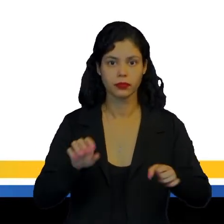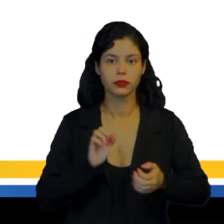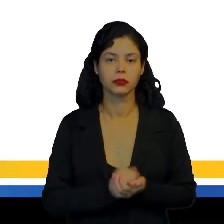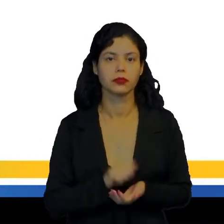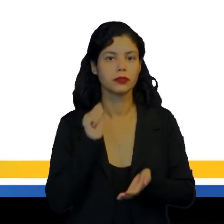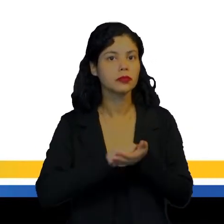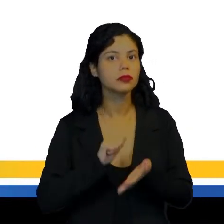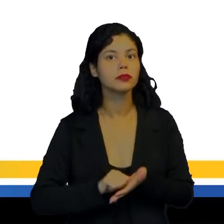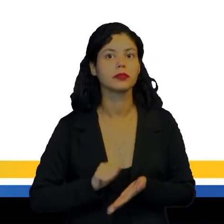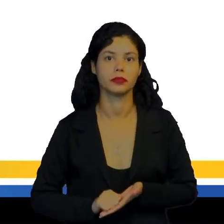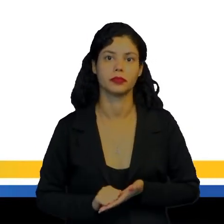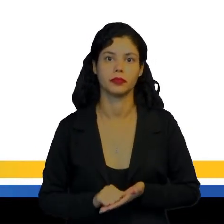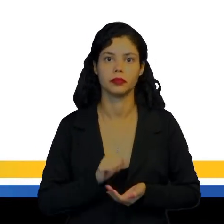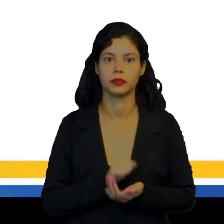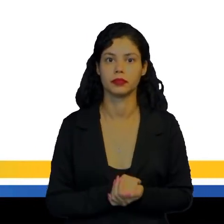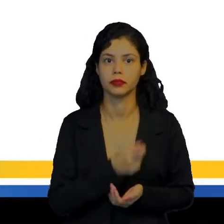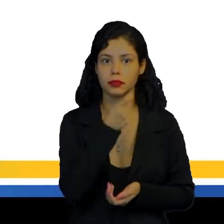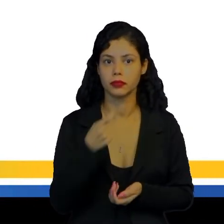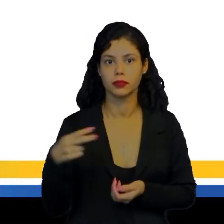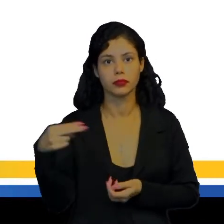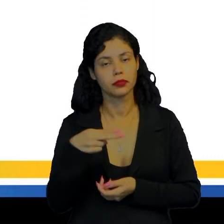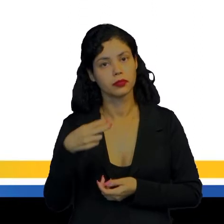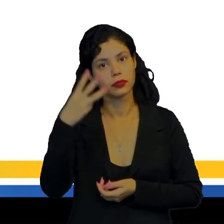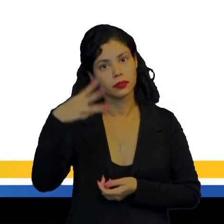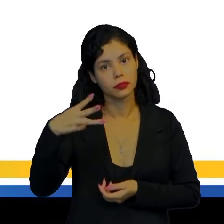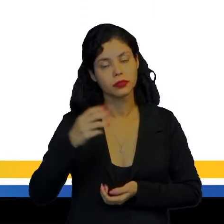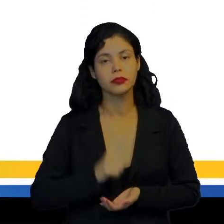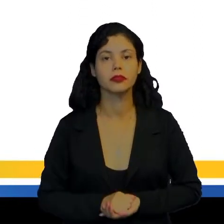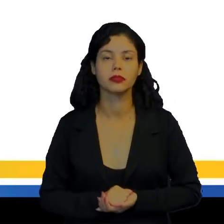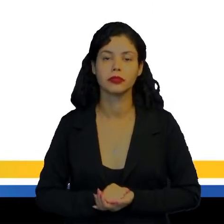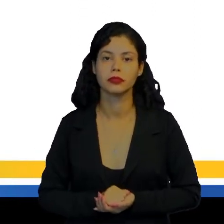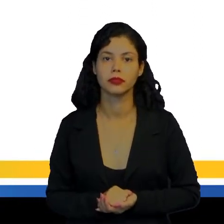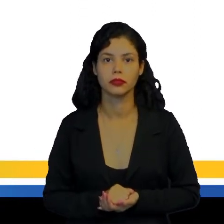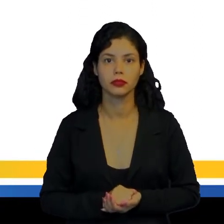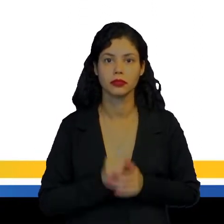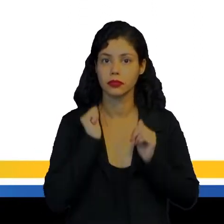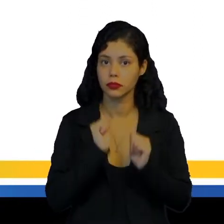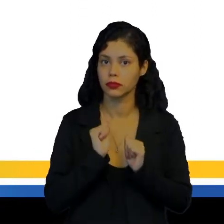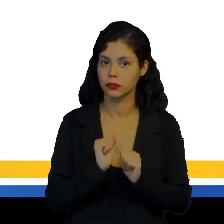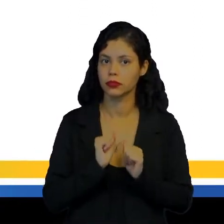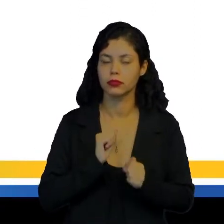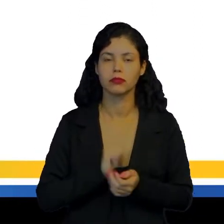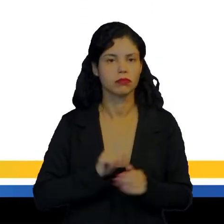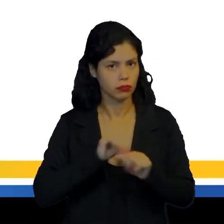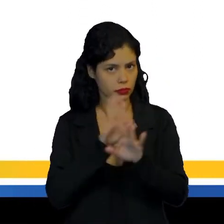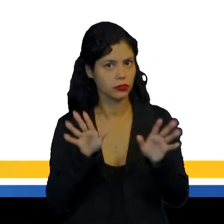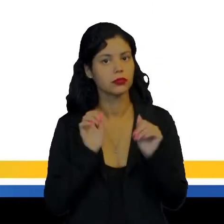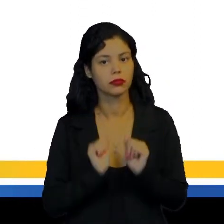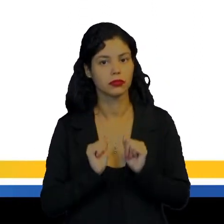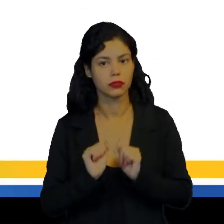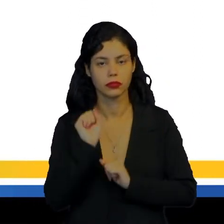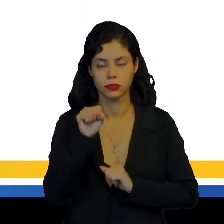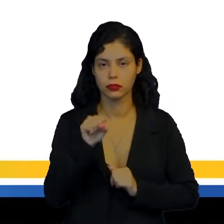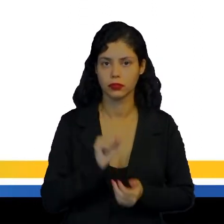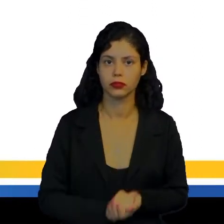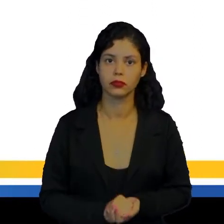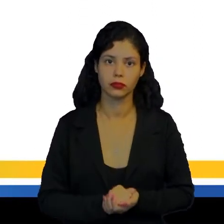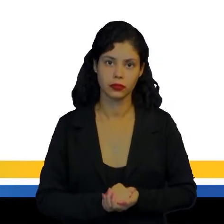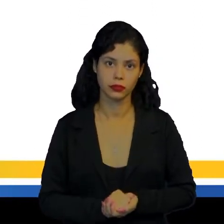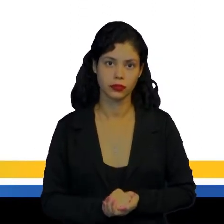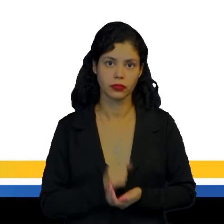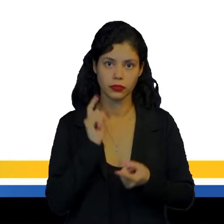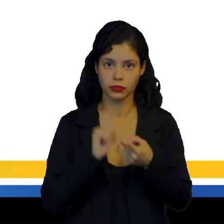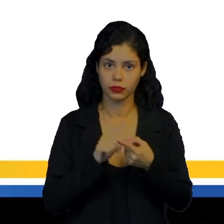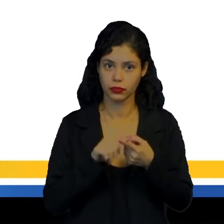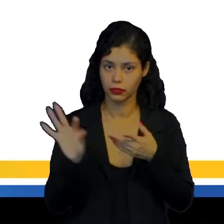e escrever x igual a 3. Pode ser? Claro, pode sim. Tá?